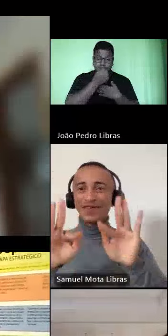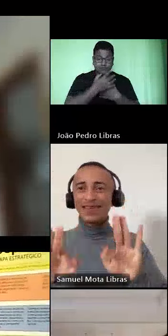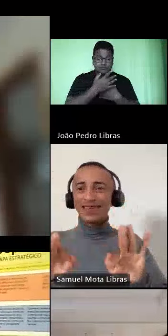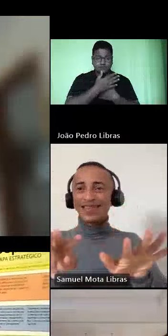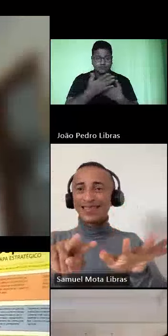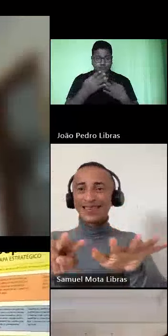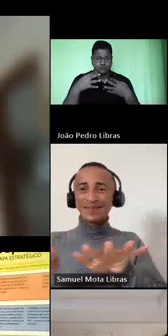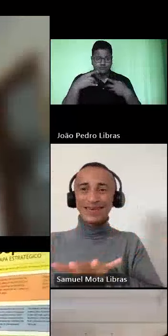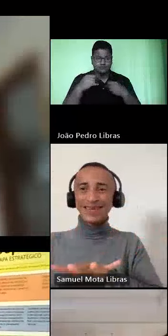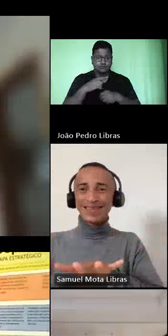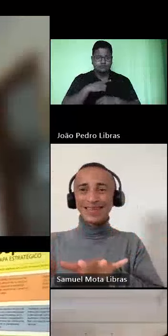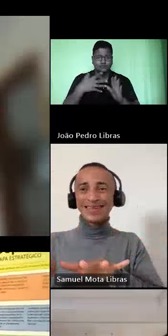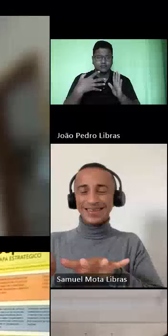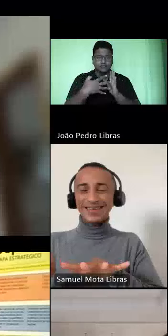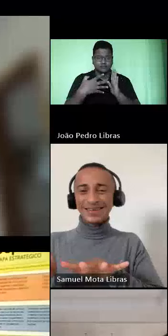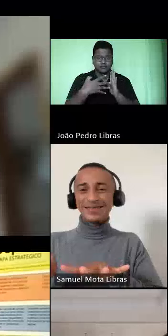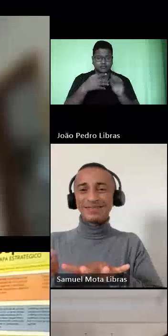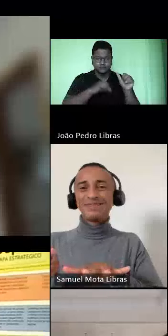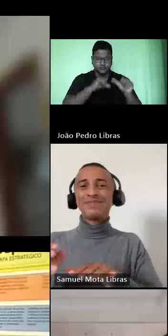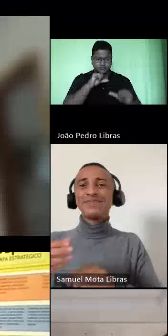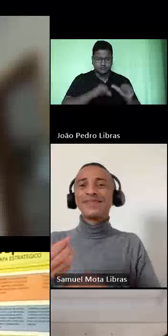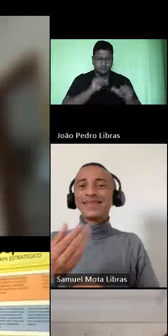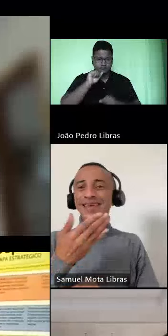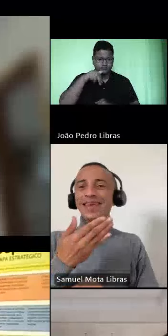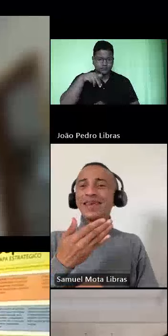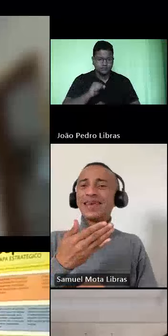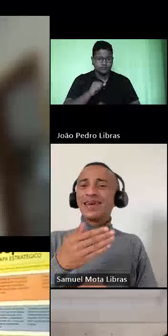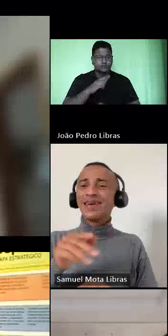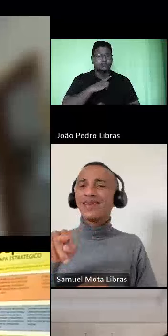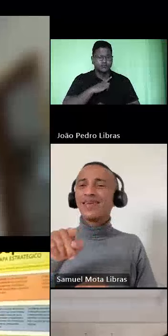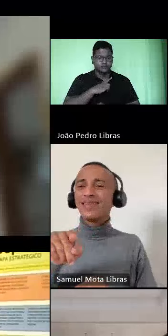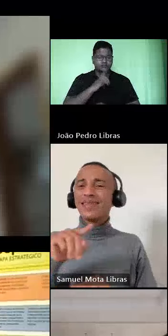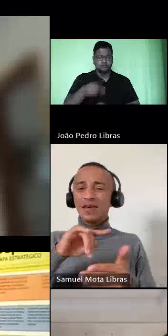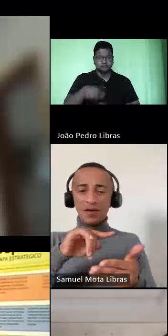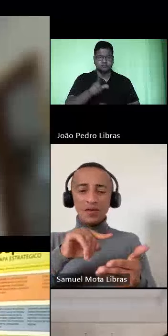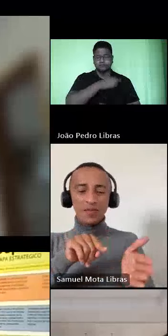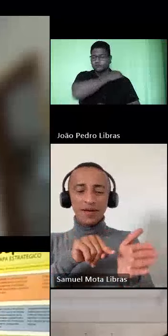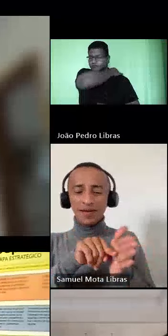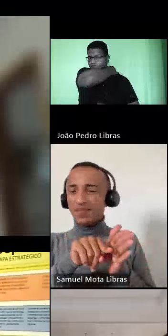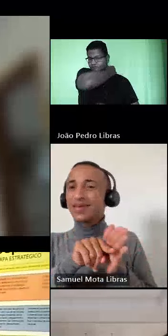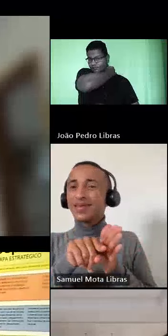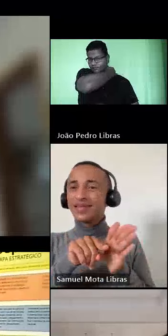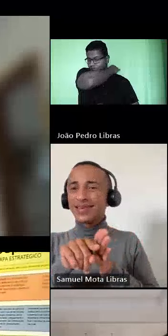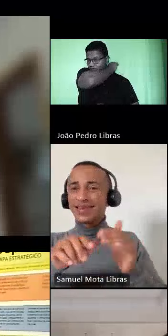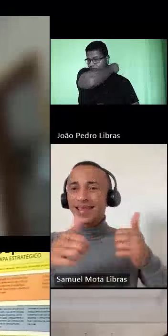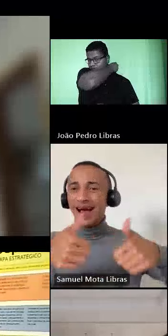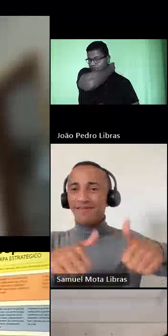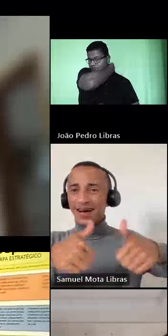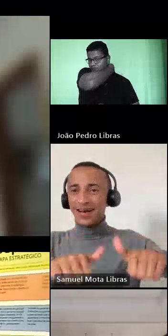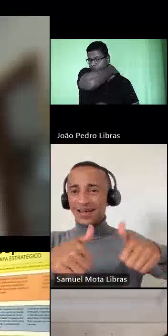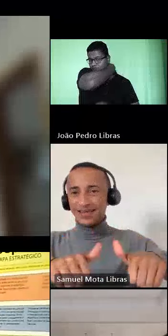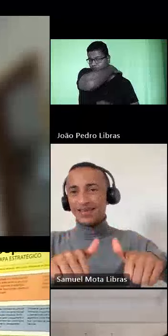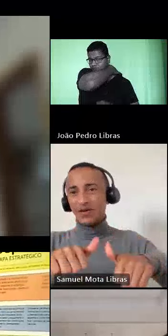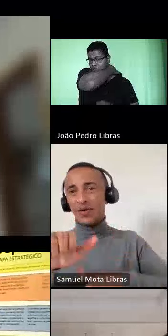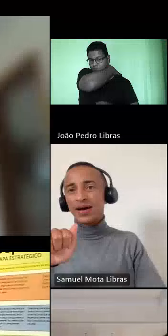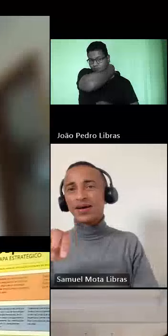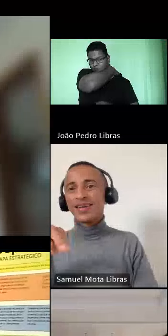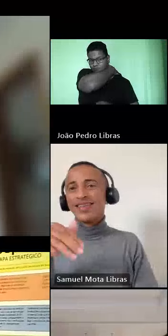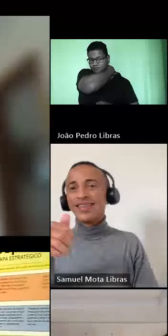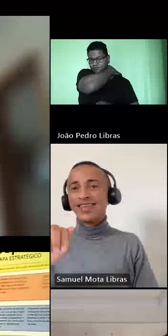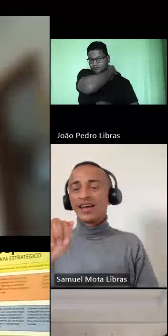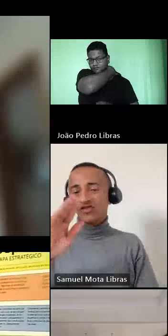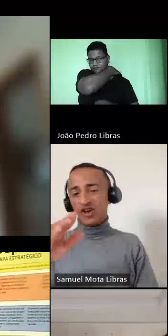tem um formulário de avaliação né Ana tem o formulário de avaliação e da e E a Aninha colocou aí no chat para vocês tem mil milhões